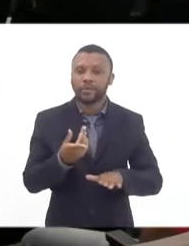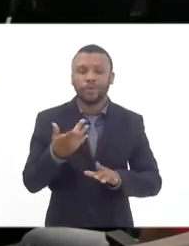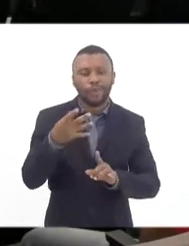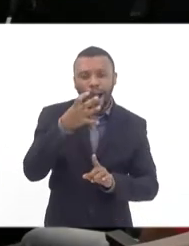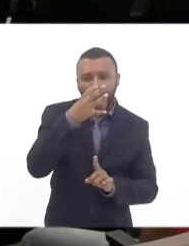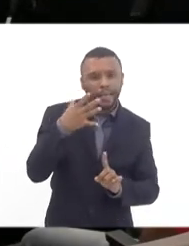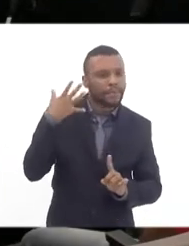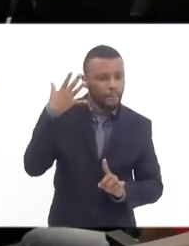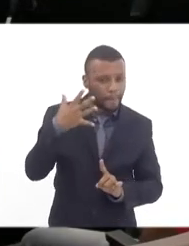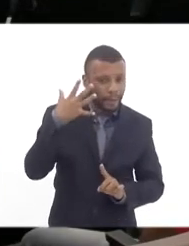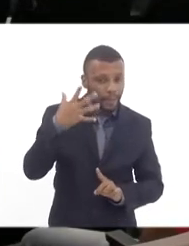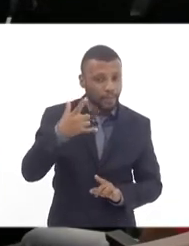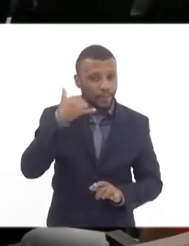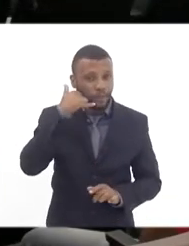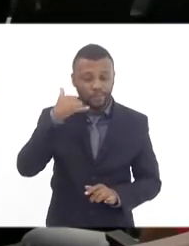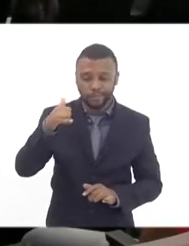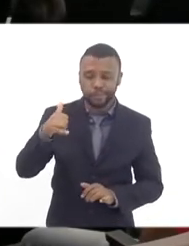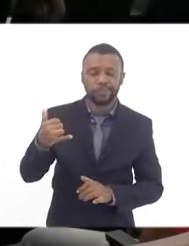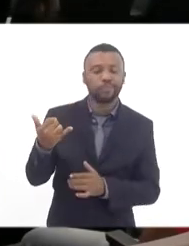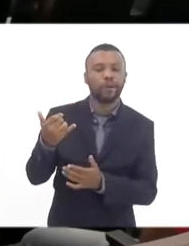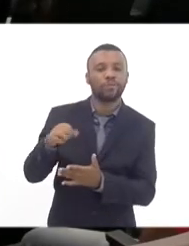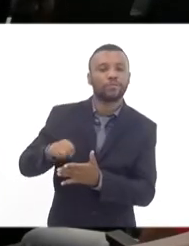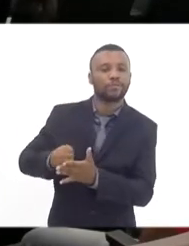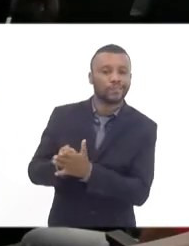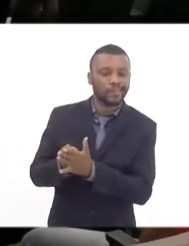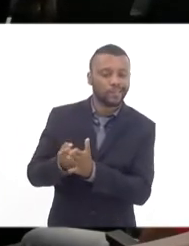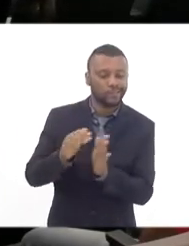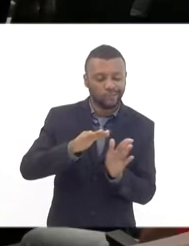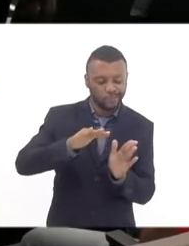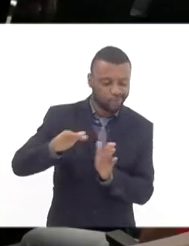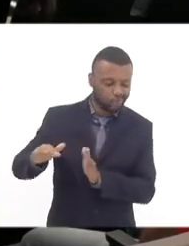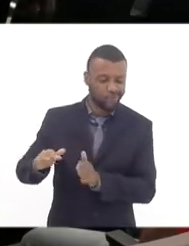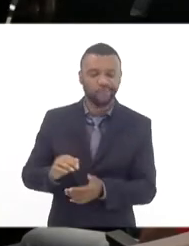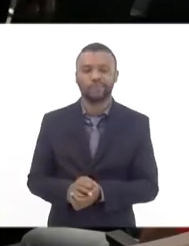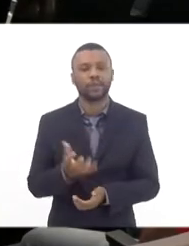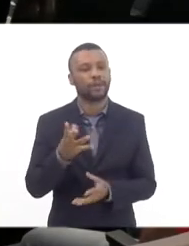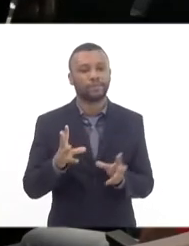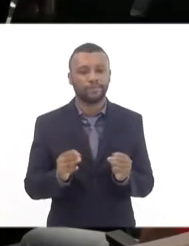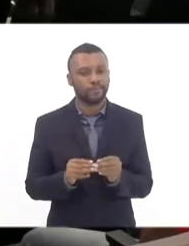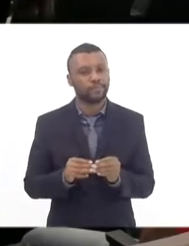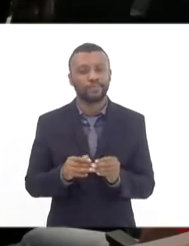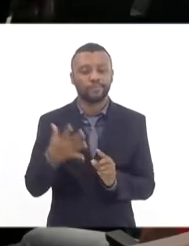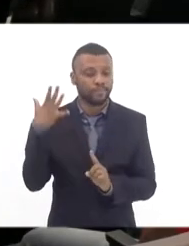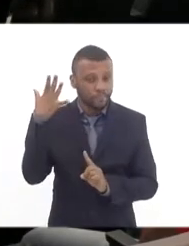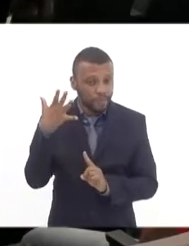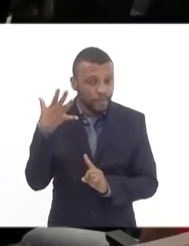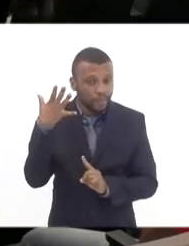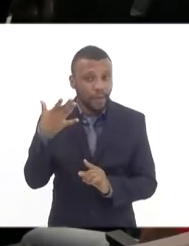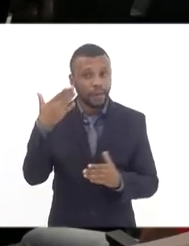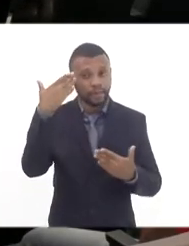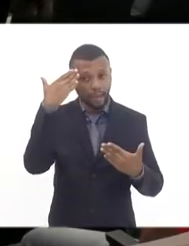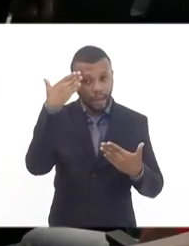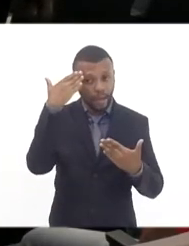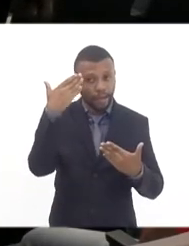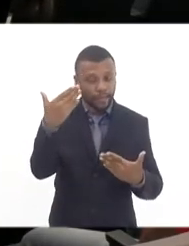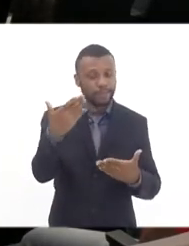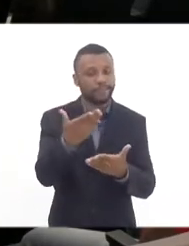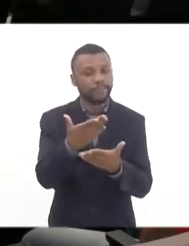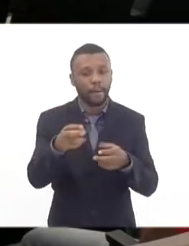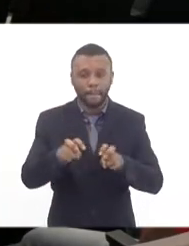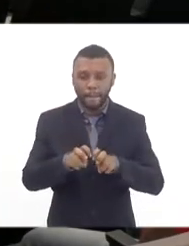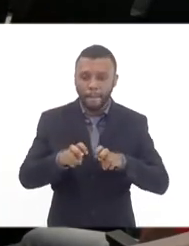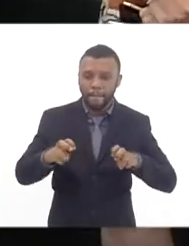tiro o relógio. Eu quero só fazer uma fala de agradecimento à mesa,